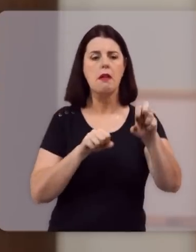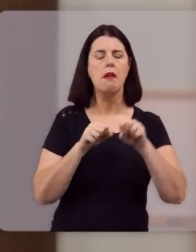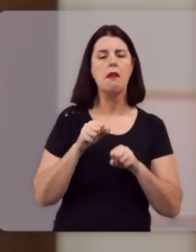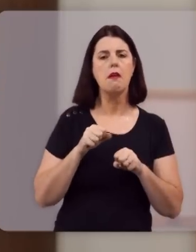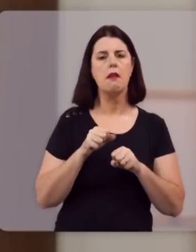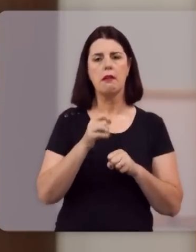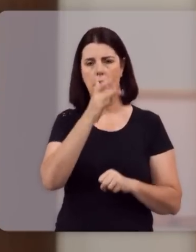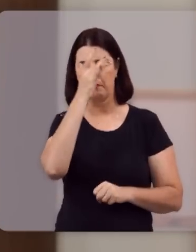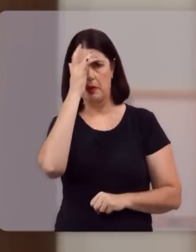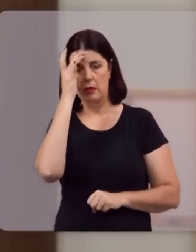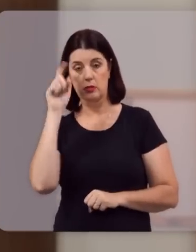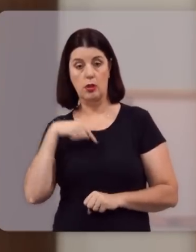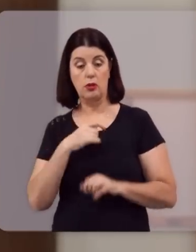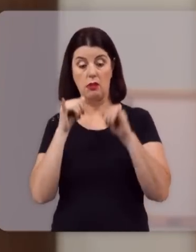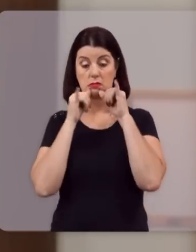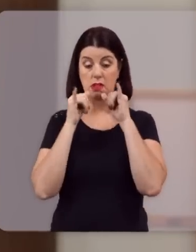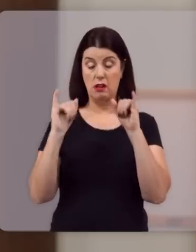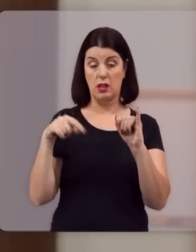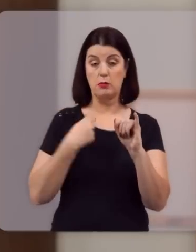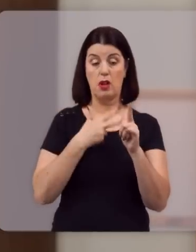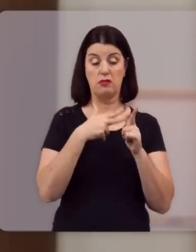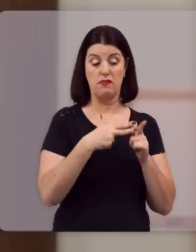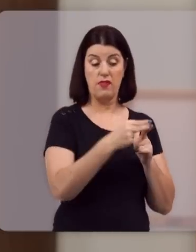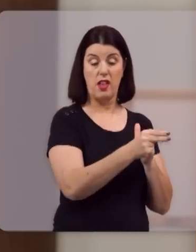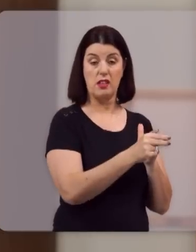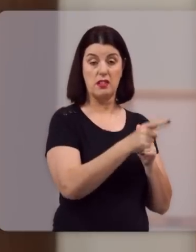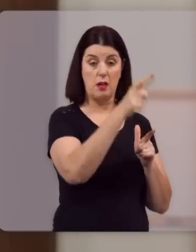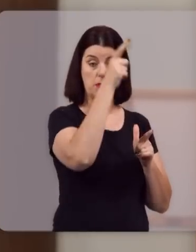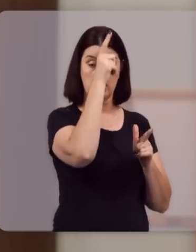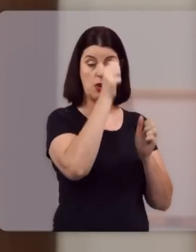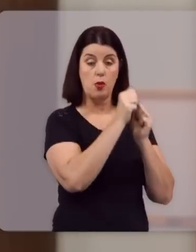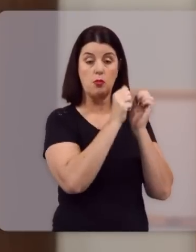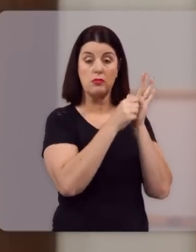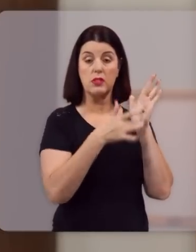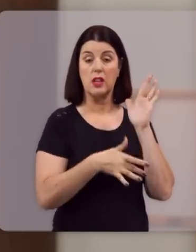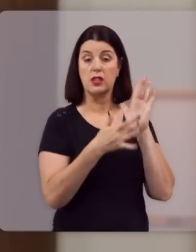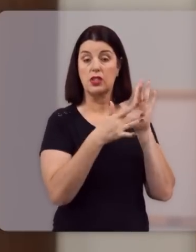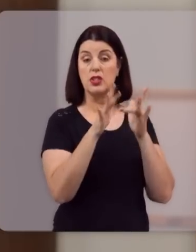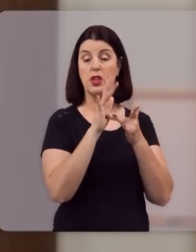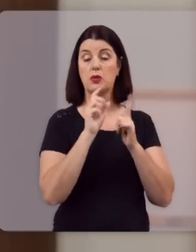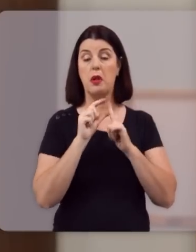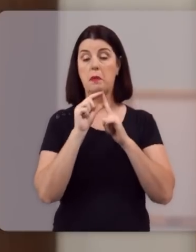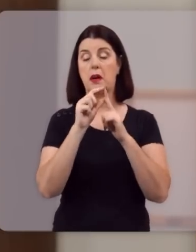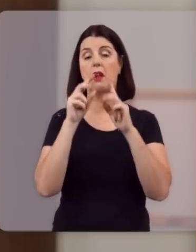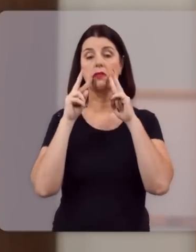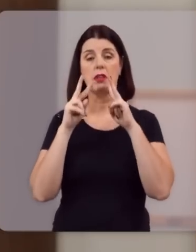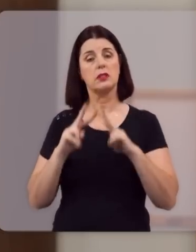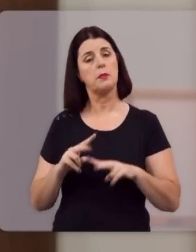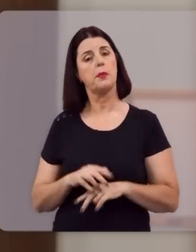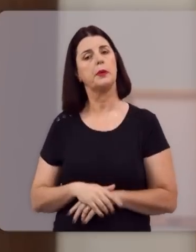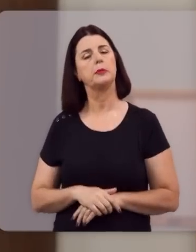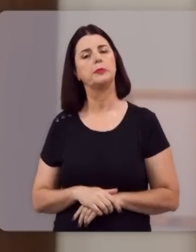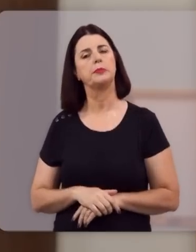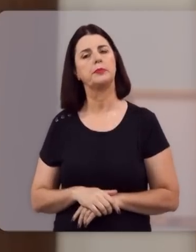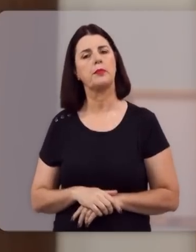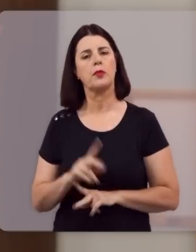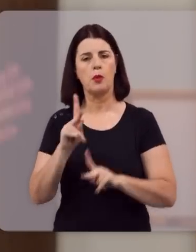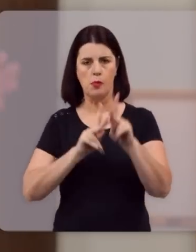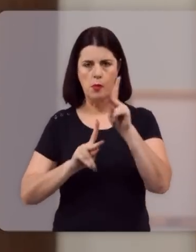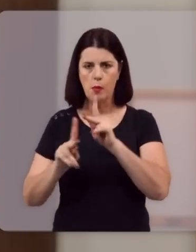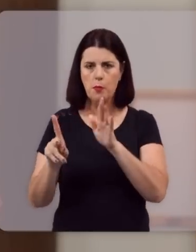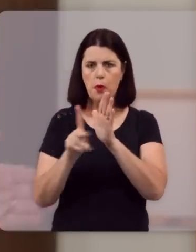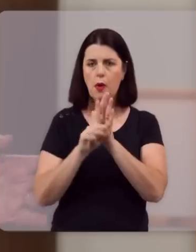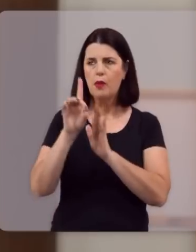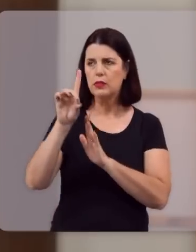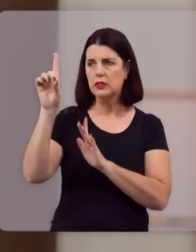nós declaramos que nós vencemos o diabo com o sangue do Cordeiro e com a palavra do testemunho. O povo